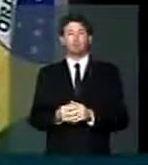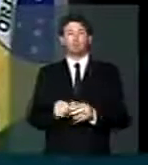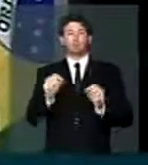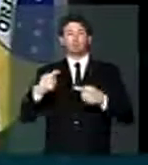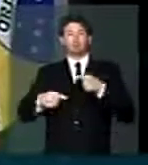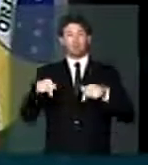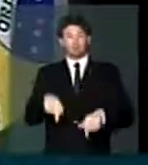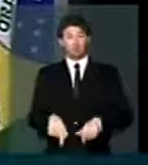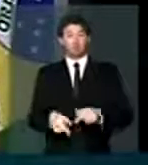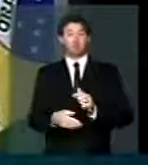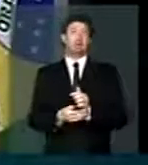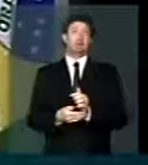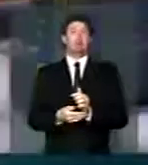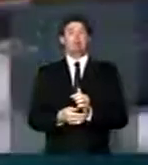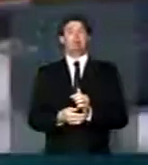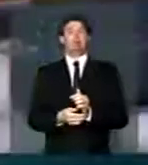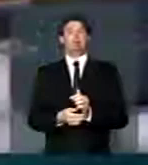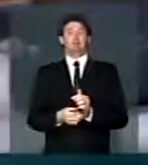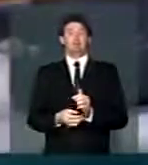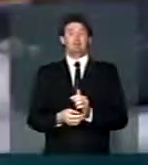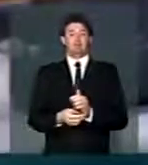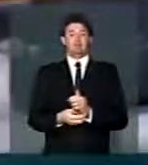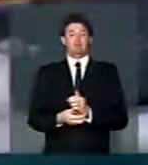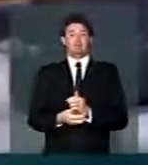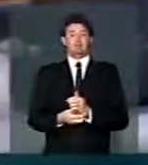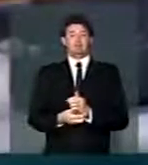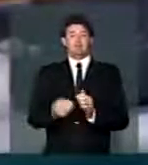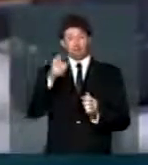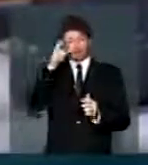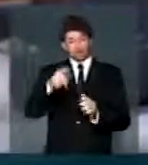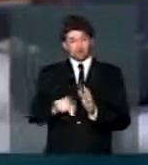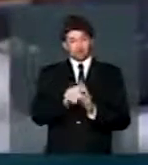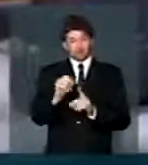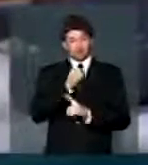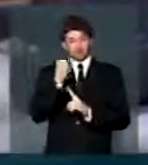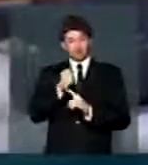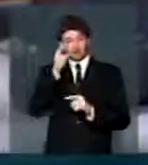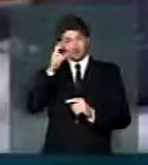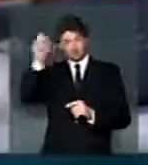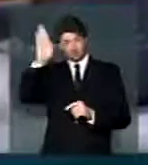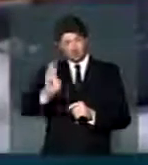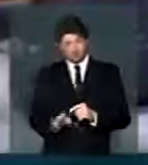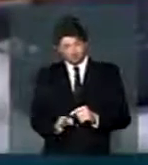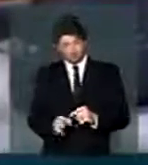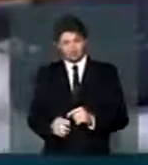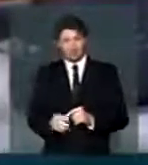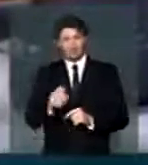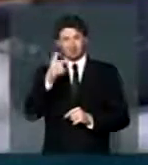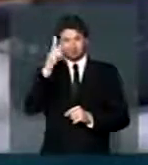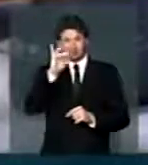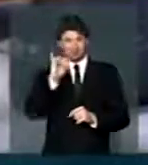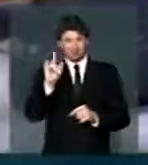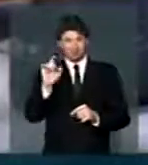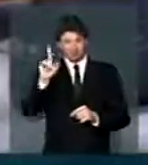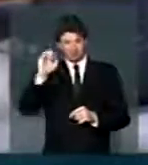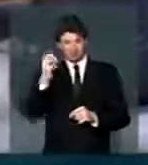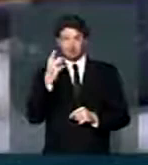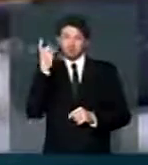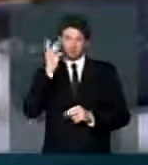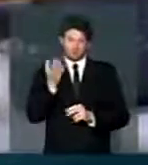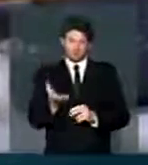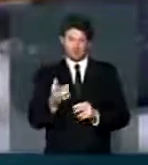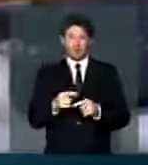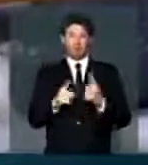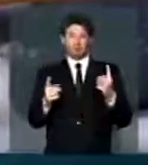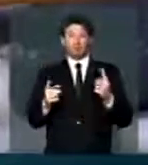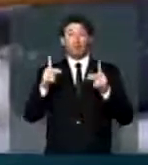tratamos, de interesse da sociedade, do povo brasileiro. E eu tenho certeza que não só seu pai, que foi um deputado, mas